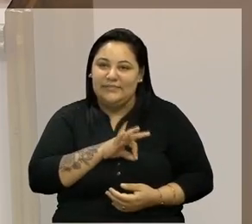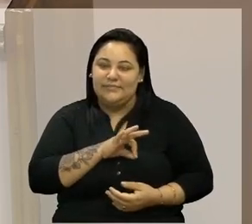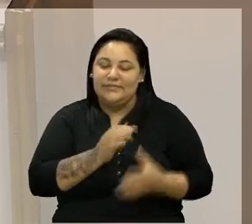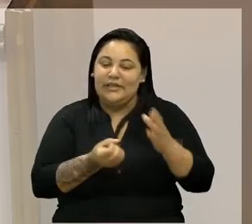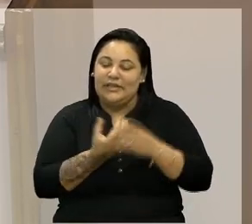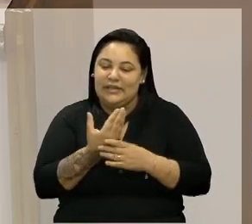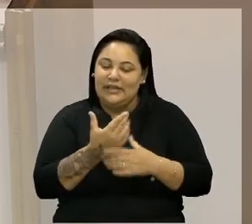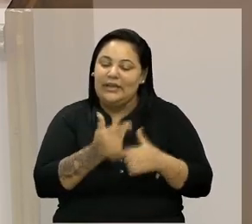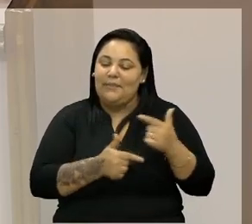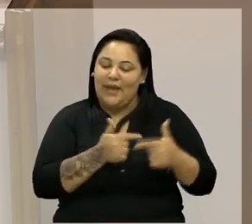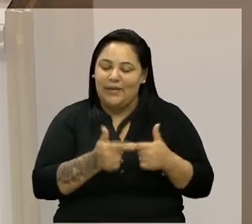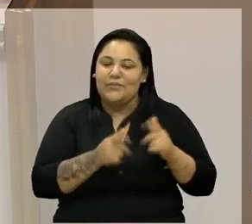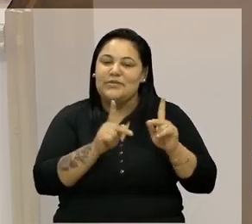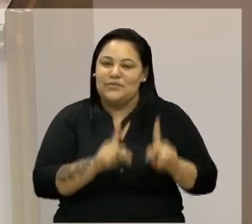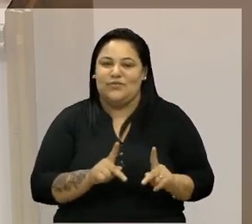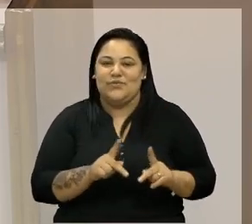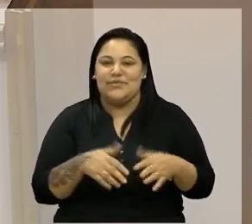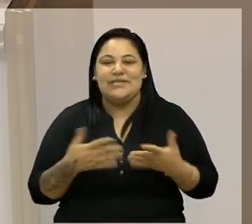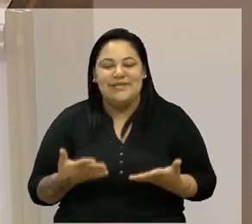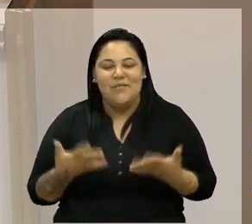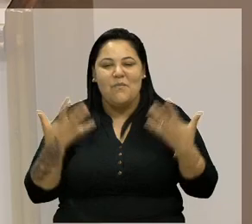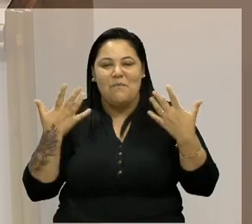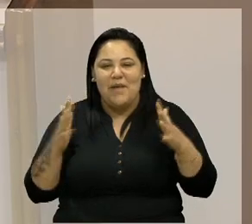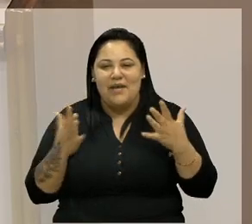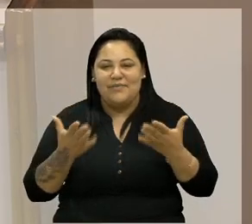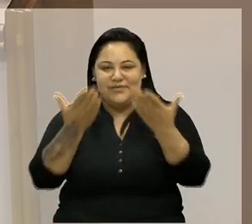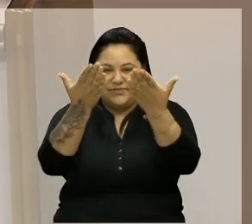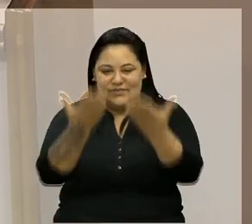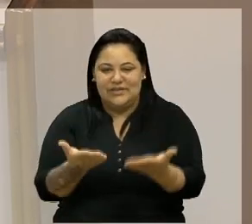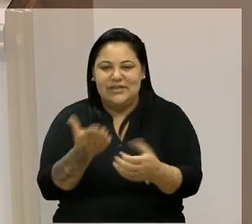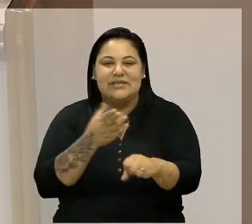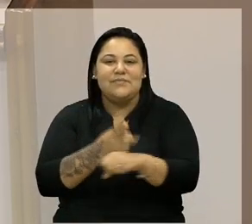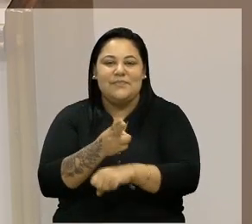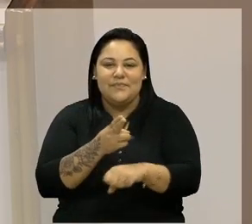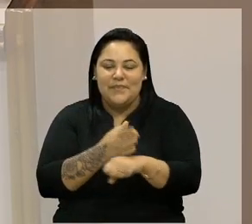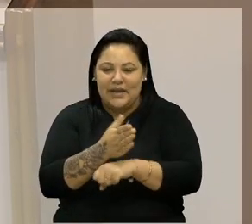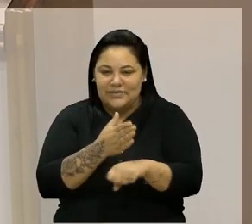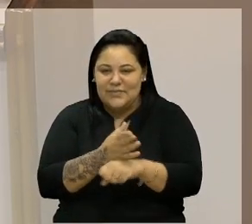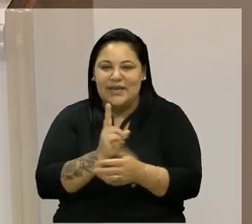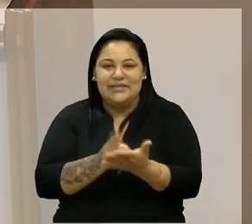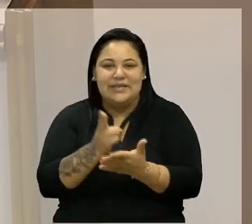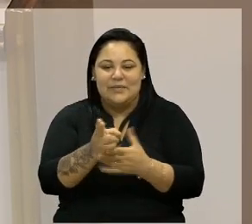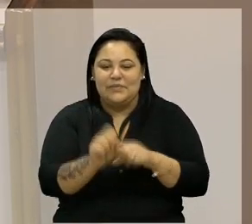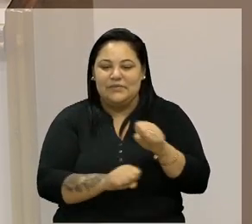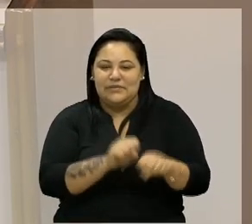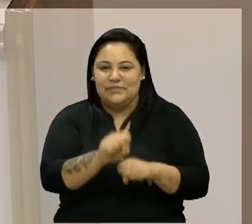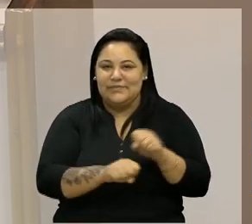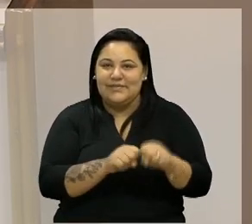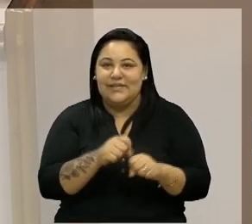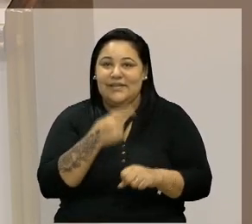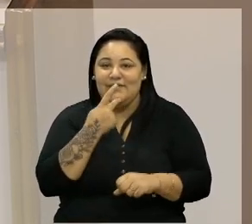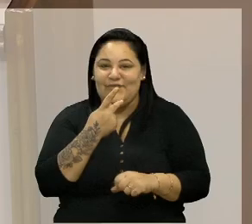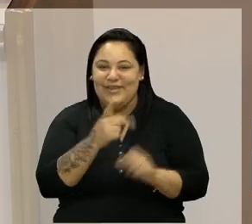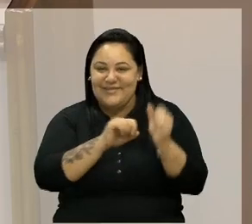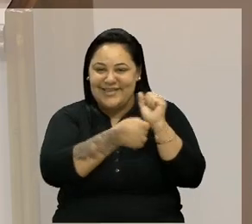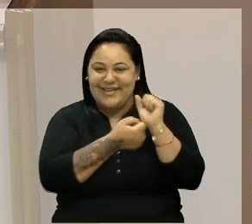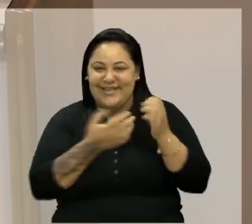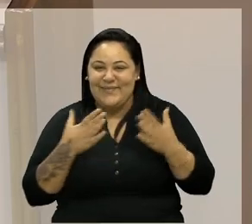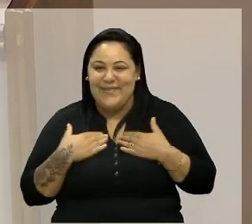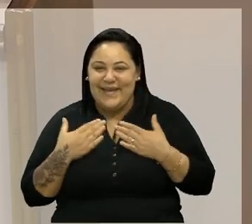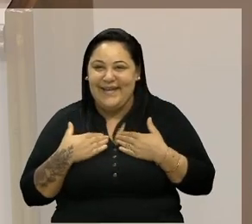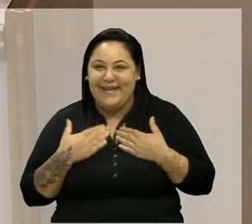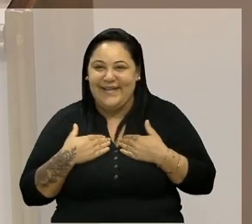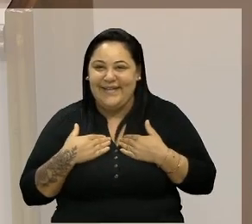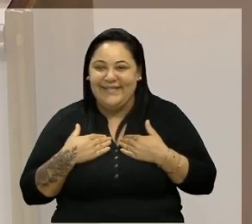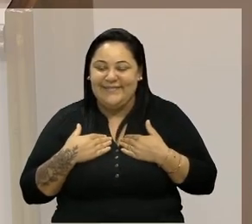emprego então parabéns por a senhora sempre estar envolvida no ciclismo e Eu revelei aqui eh uma